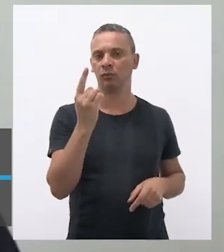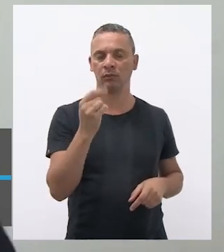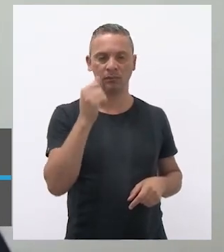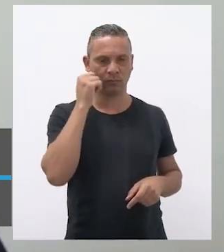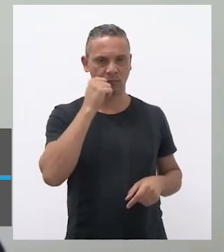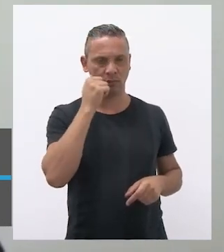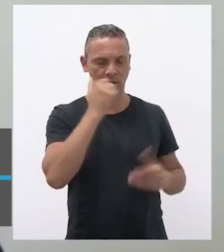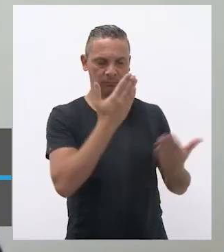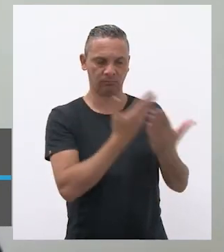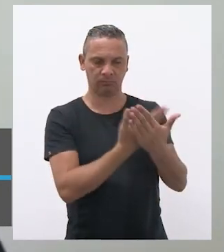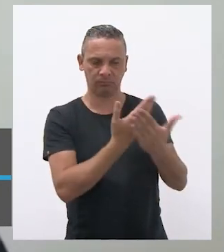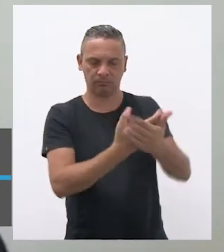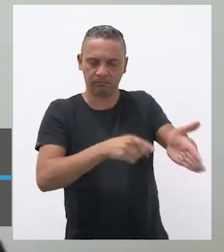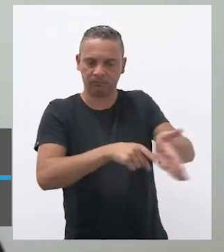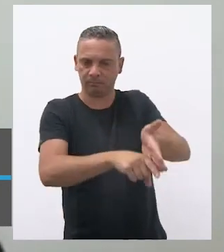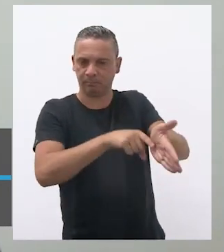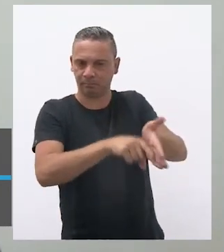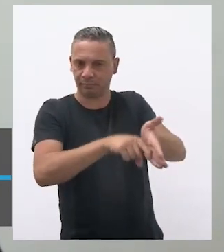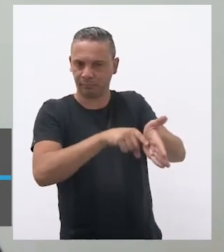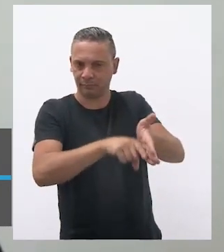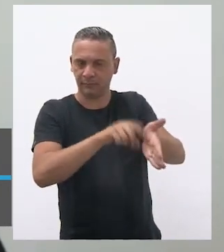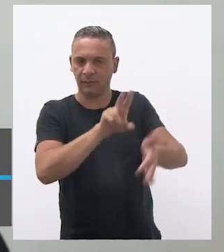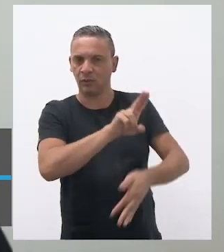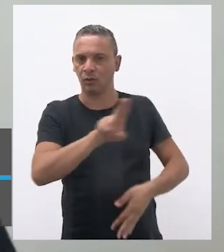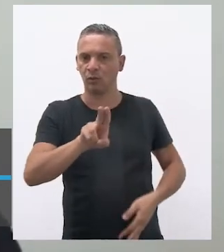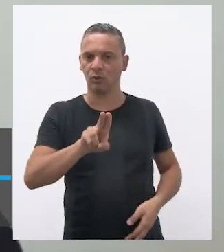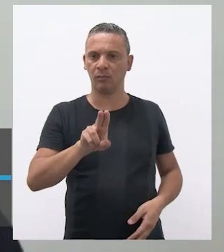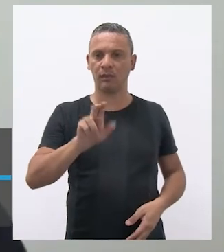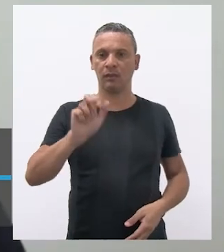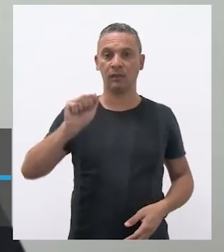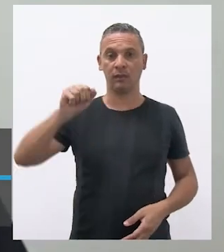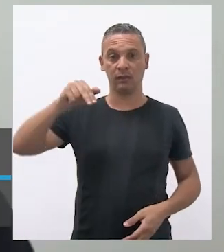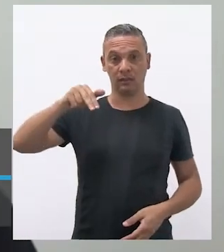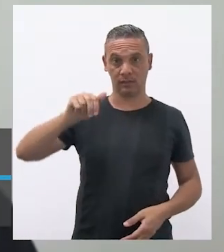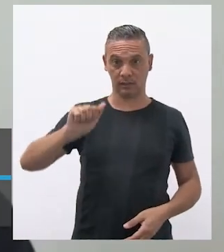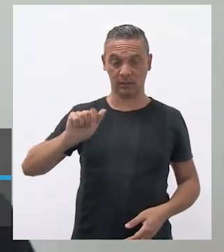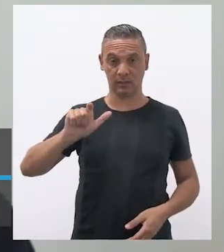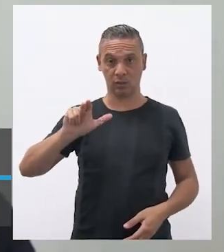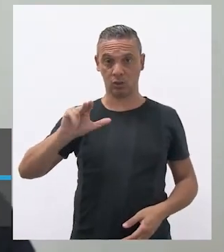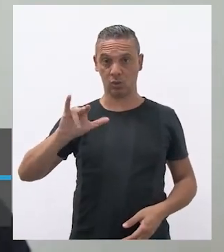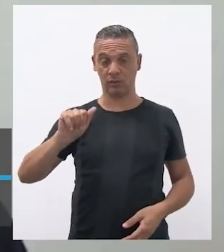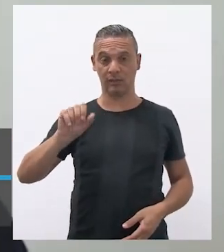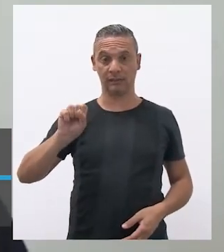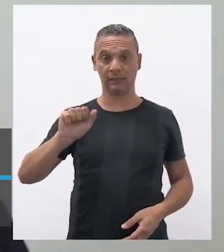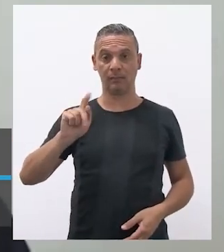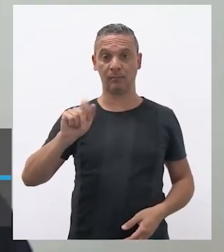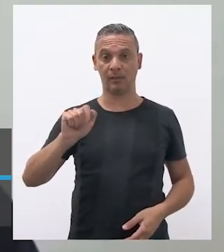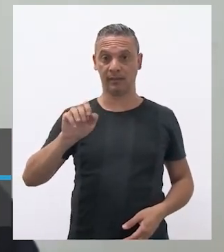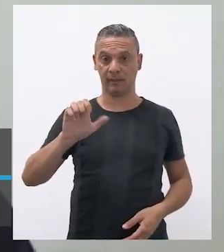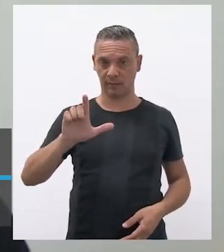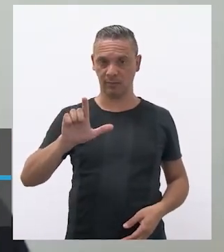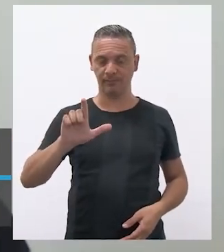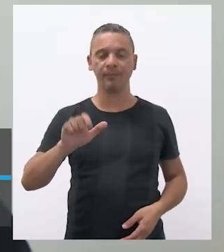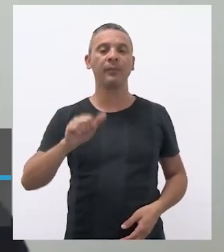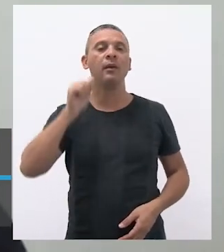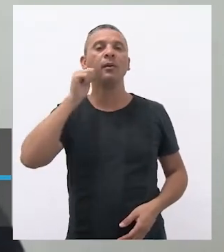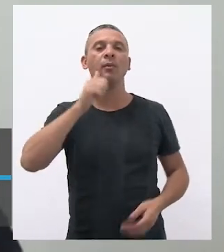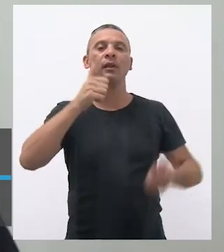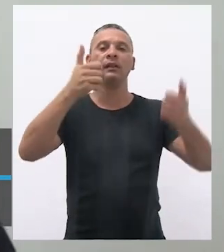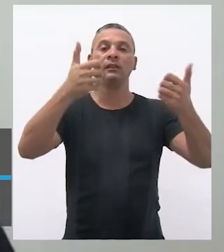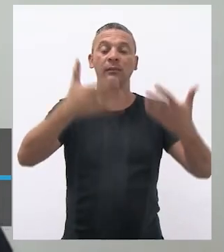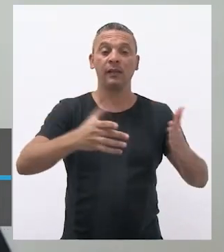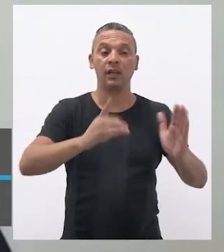estudiosa, uma pesquisadora que eu gosto muito, que chama Ana Lúcia Sabadell, que ela denomina, né, o modo como o